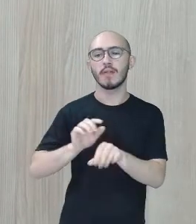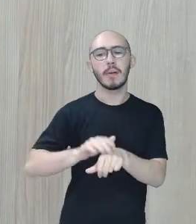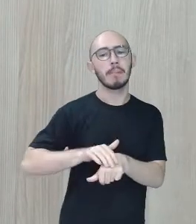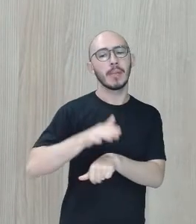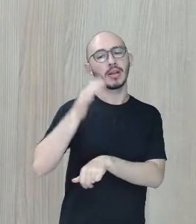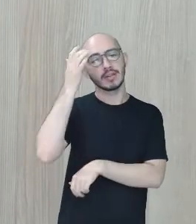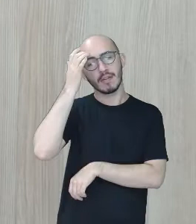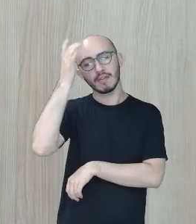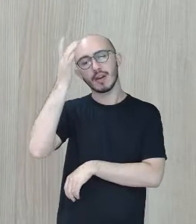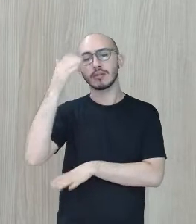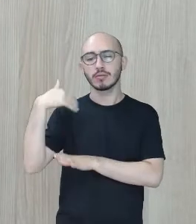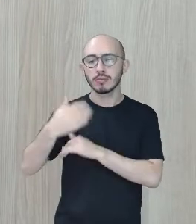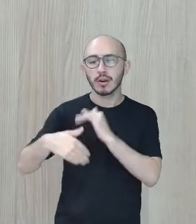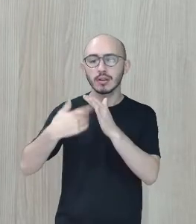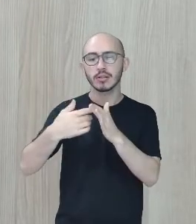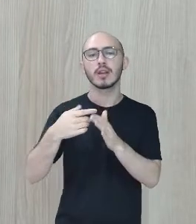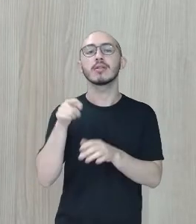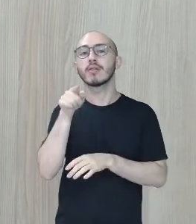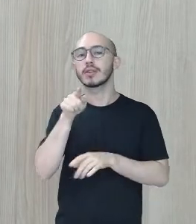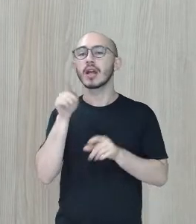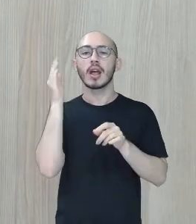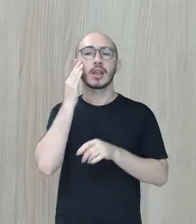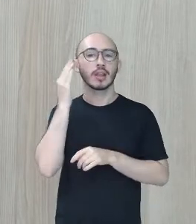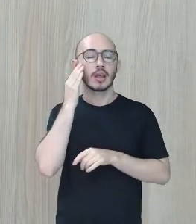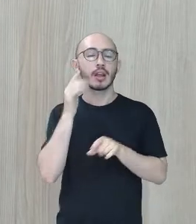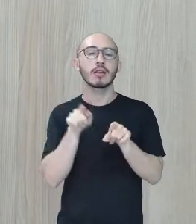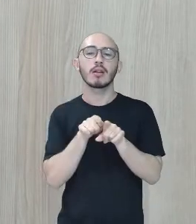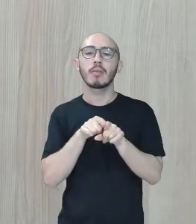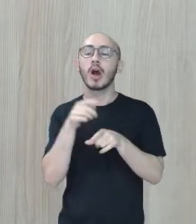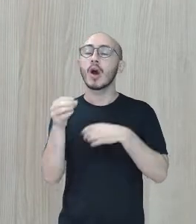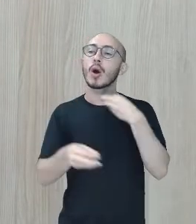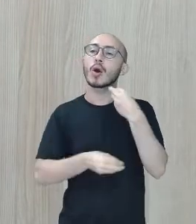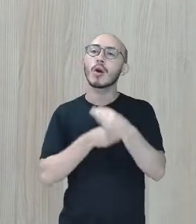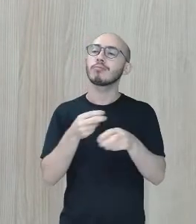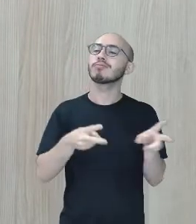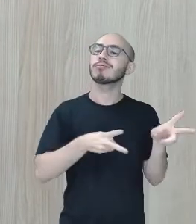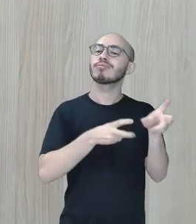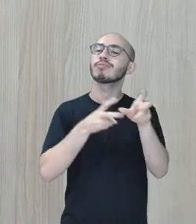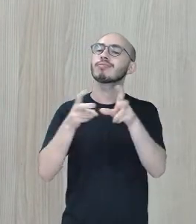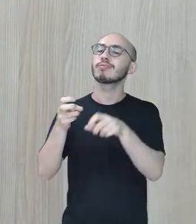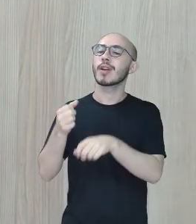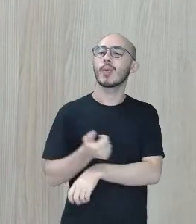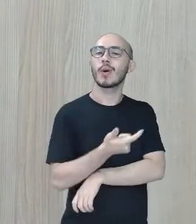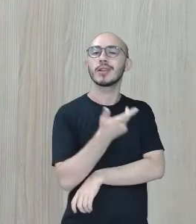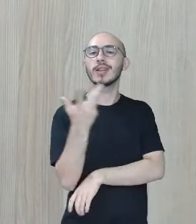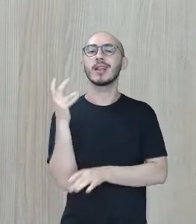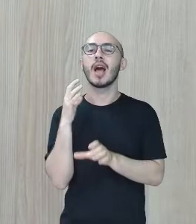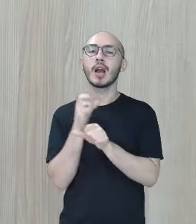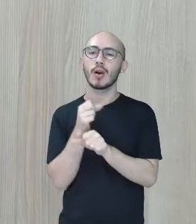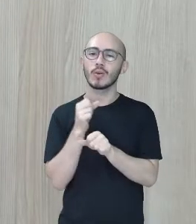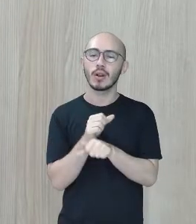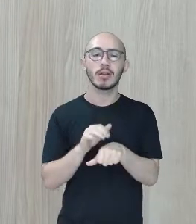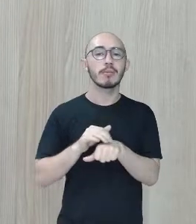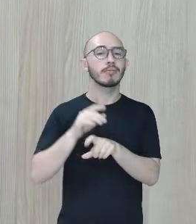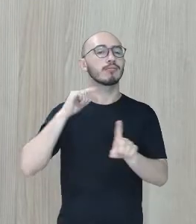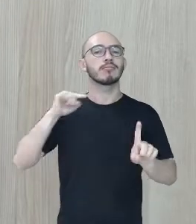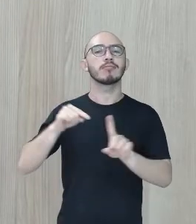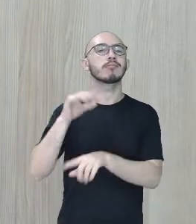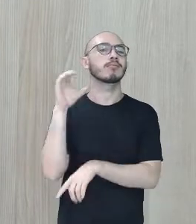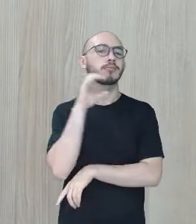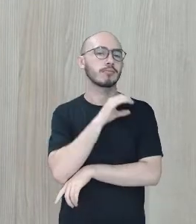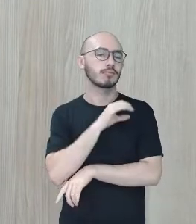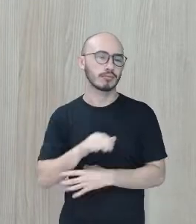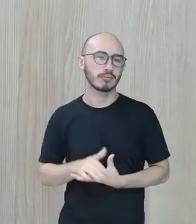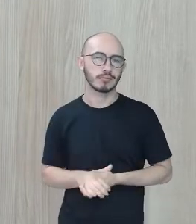seu processo e fazer com que você entenda como pode enxergar esses valores que a gente está calculando aqui de maneira mais objetiva.